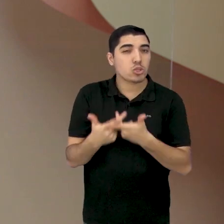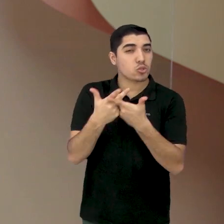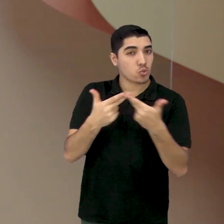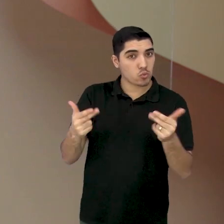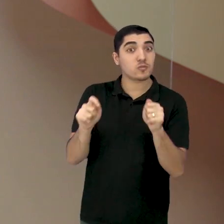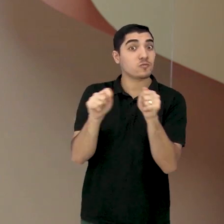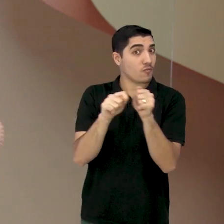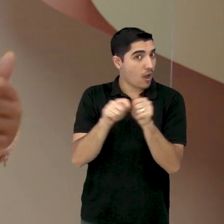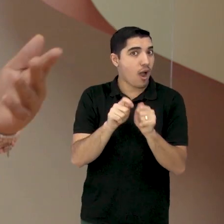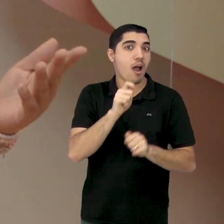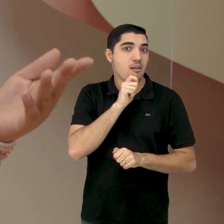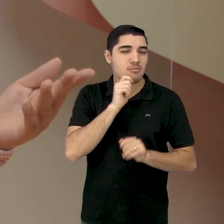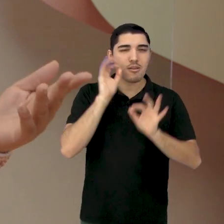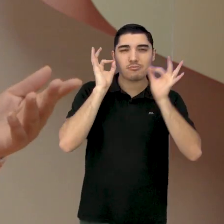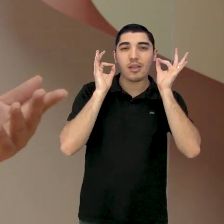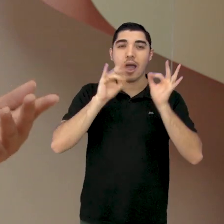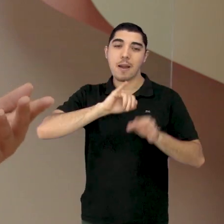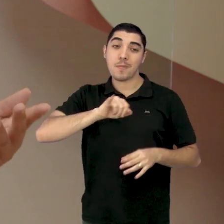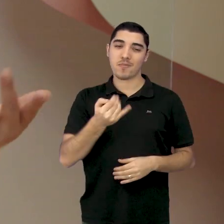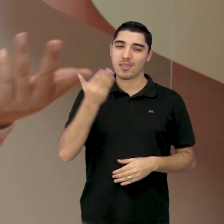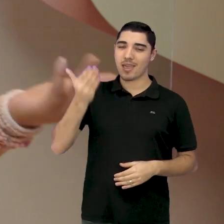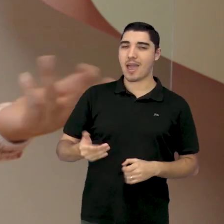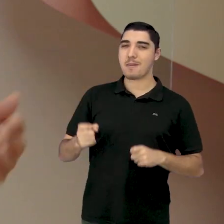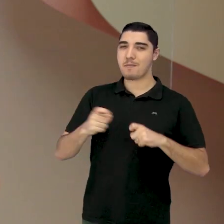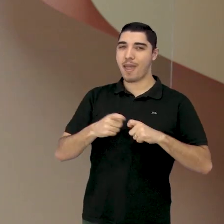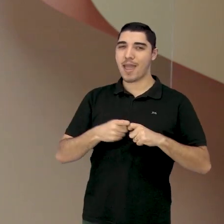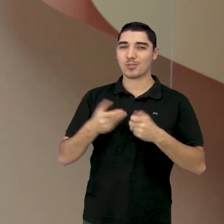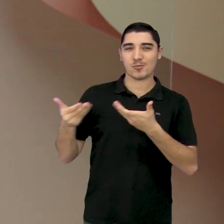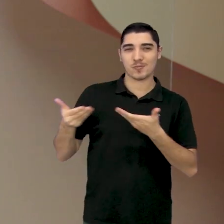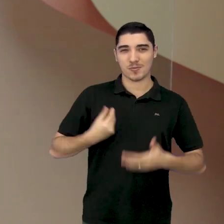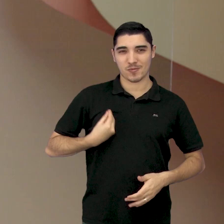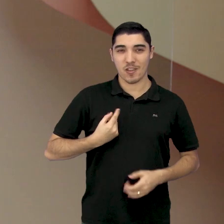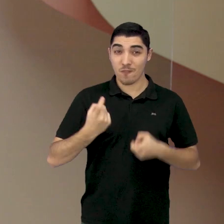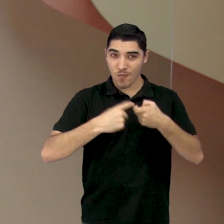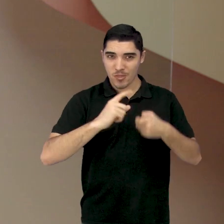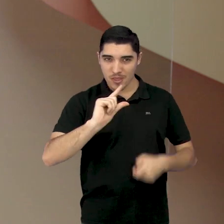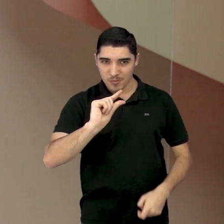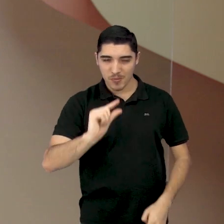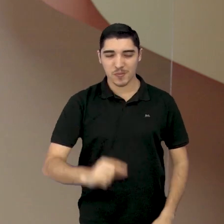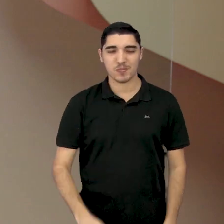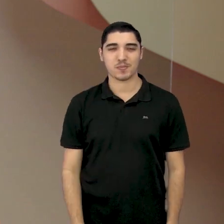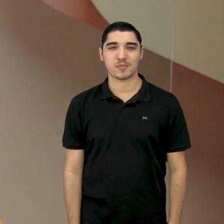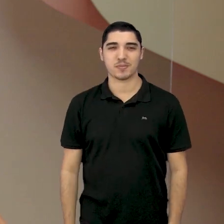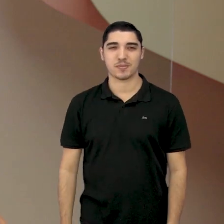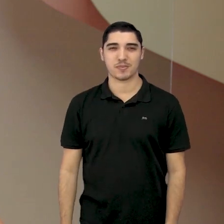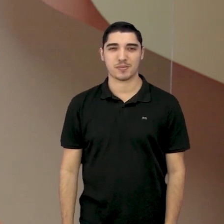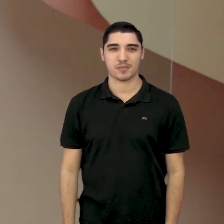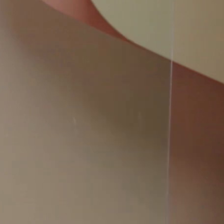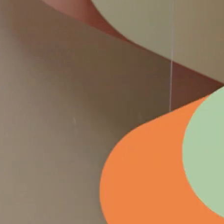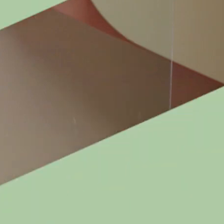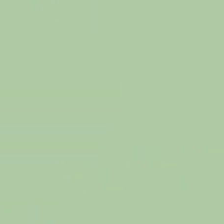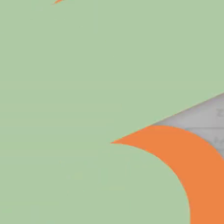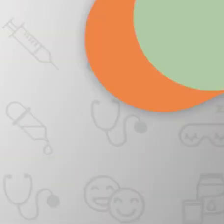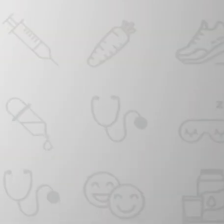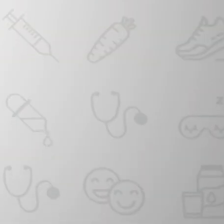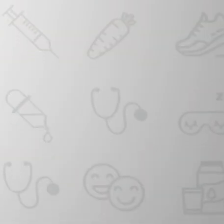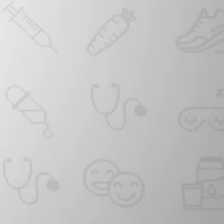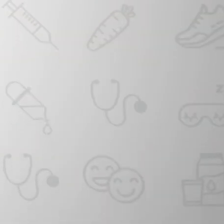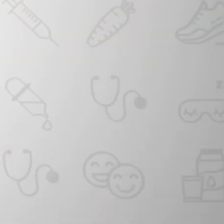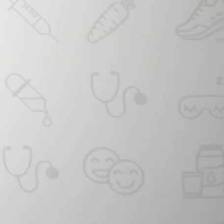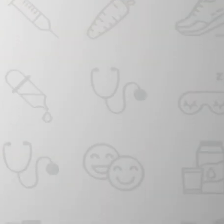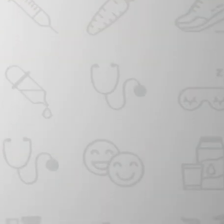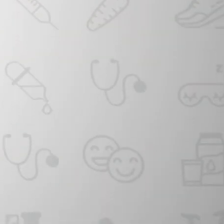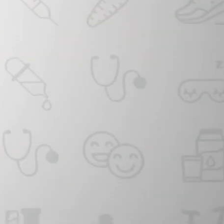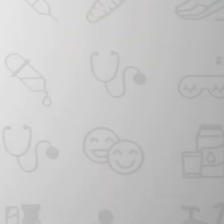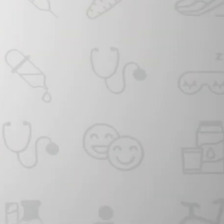vamos conversar também sobre outros procedimentos estéticos. Aproveitar, né, a presença da doutora Bruna aqui. A gente volta já já.